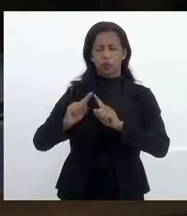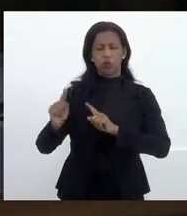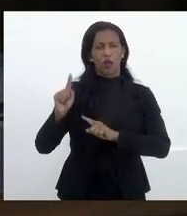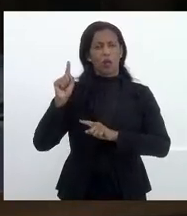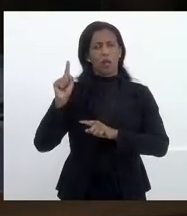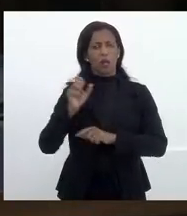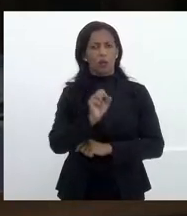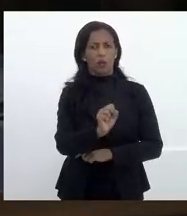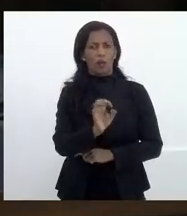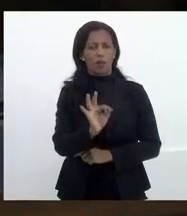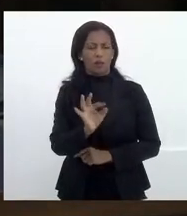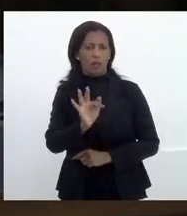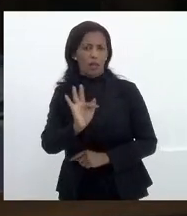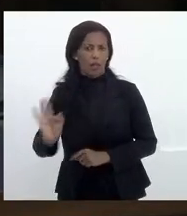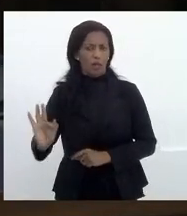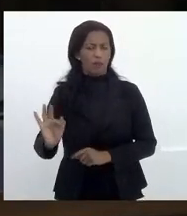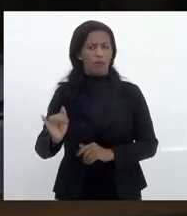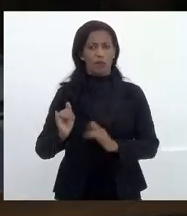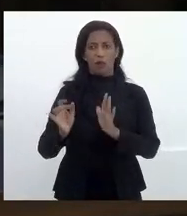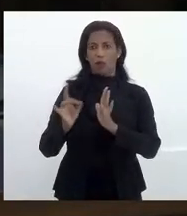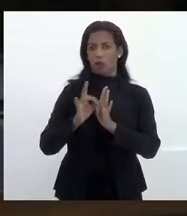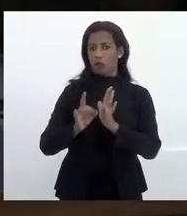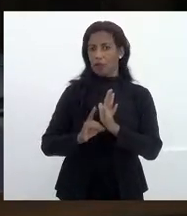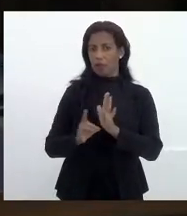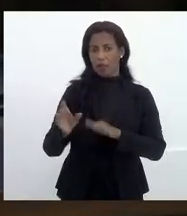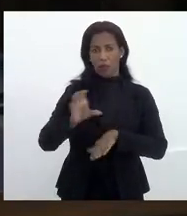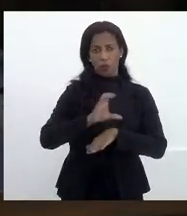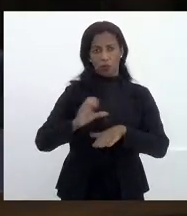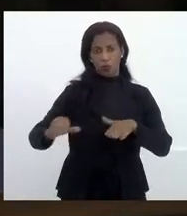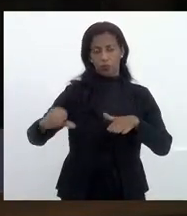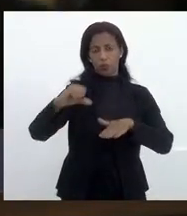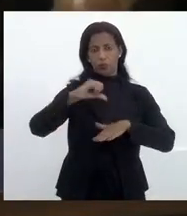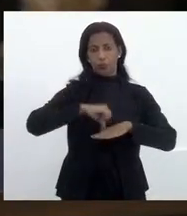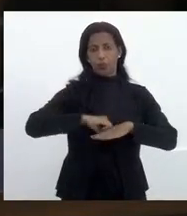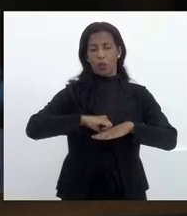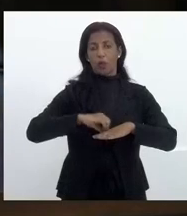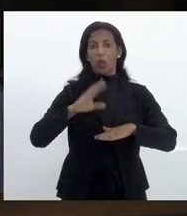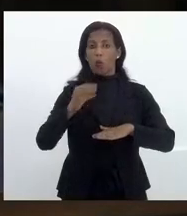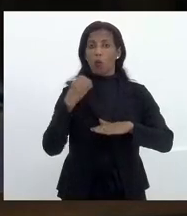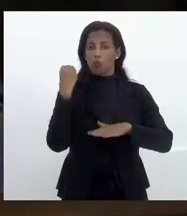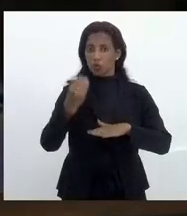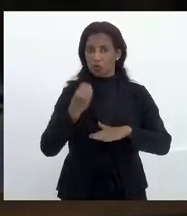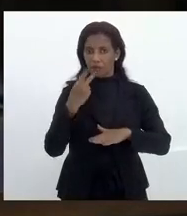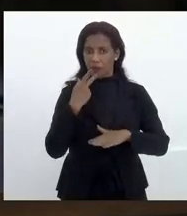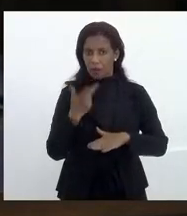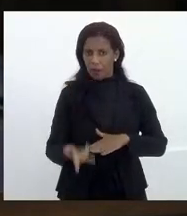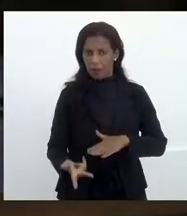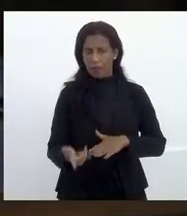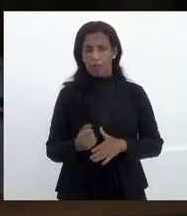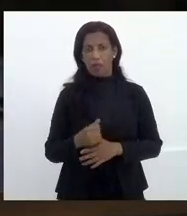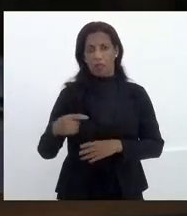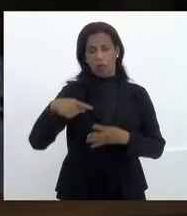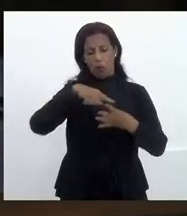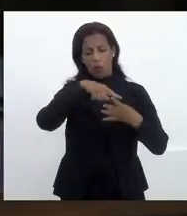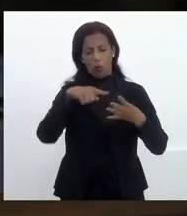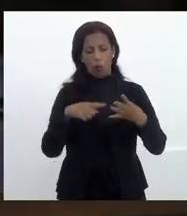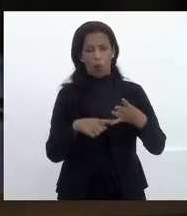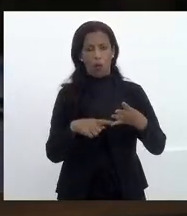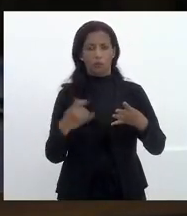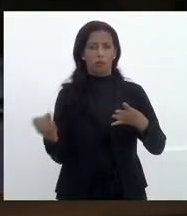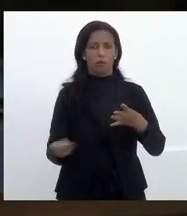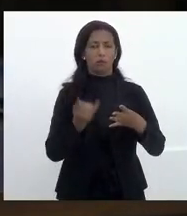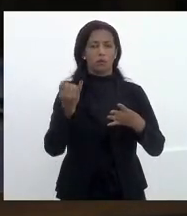Tribunal Federal não foi ainda teclado Incondicional esse decreto Como já apontaram aqui estabelece quatro requisitos